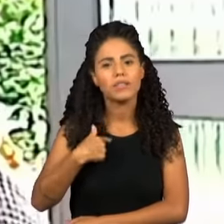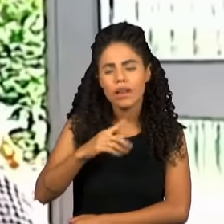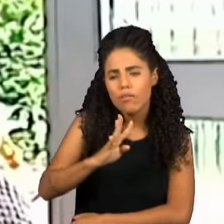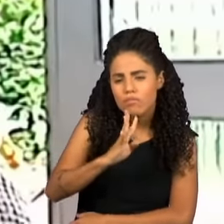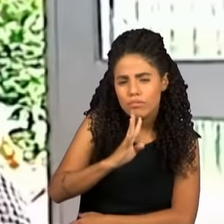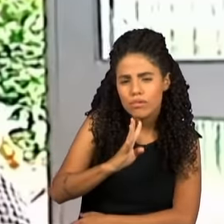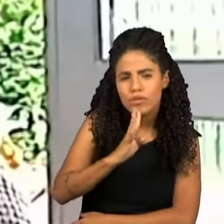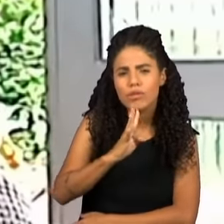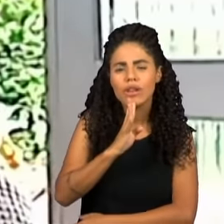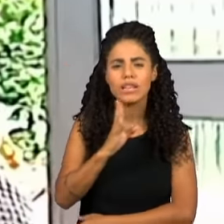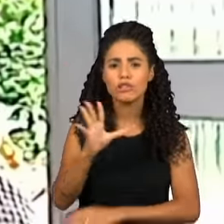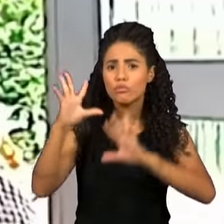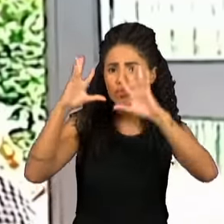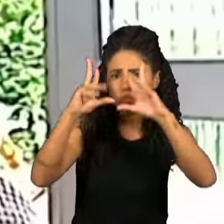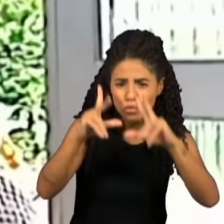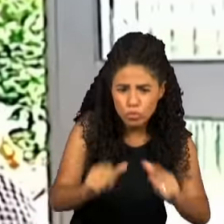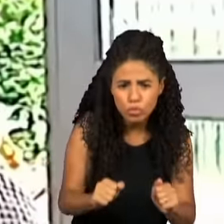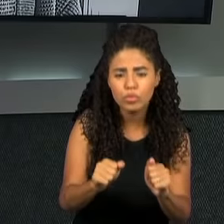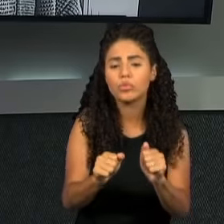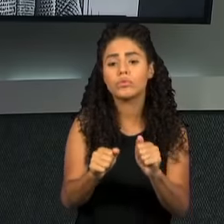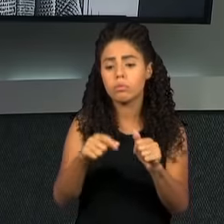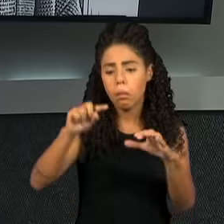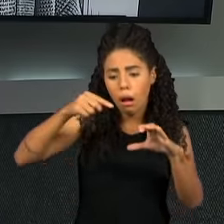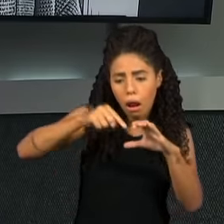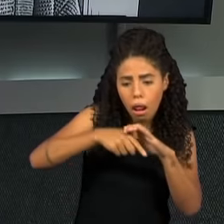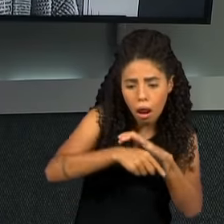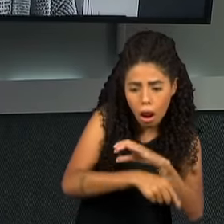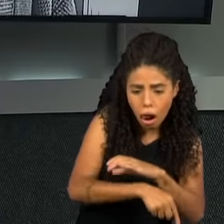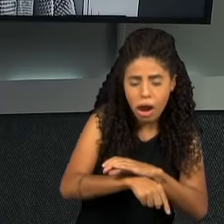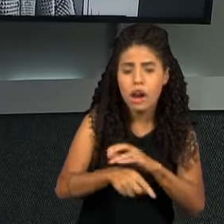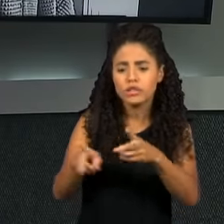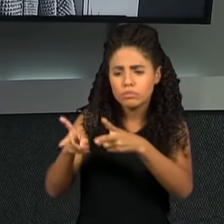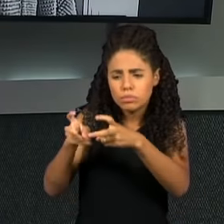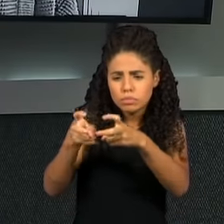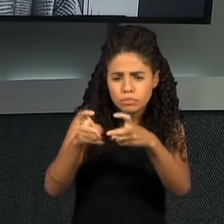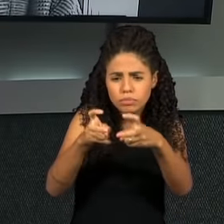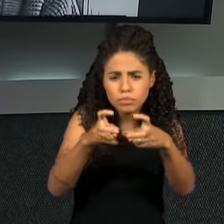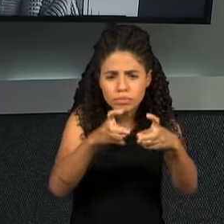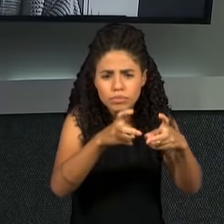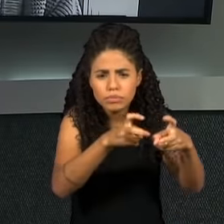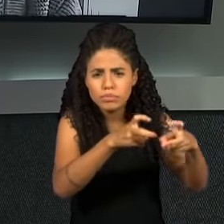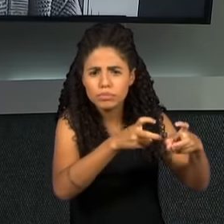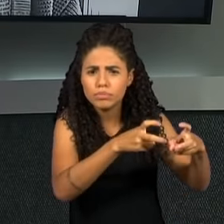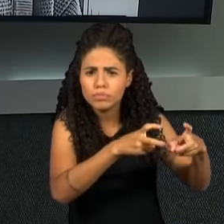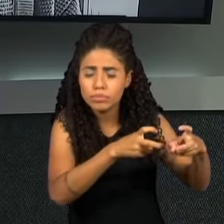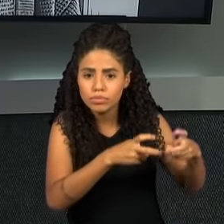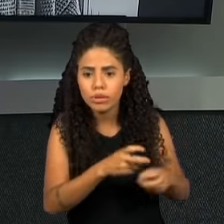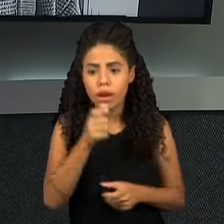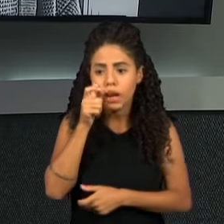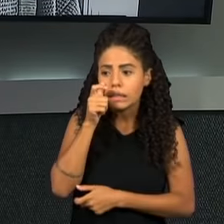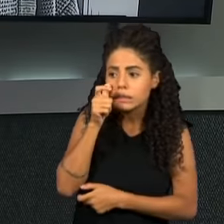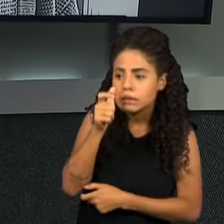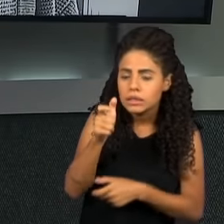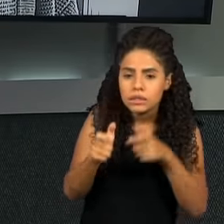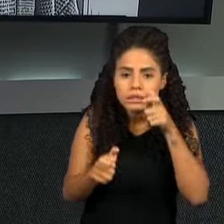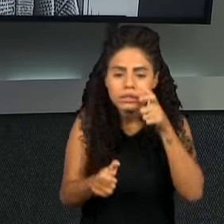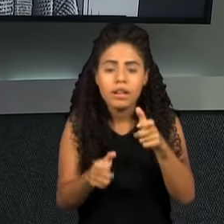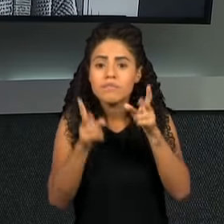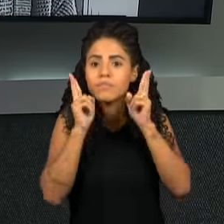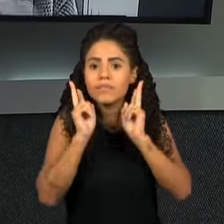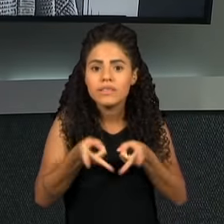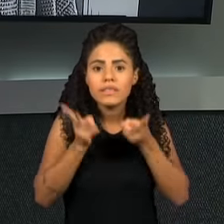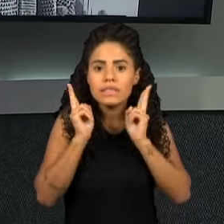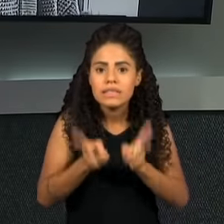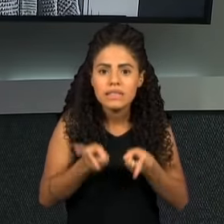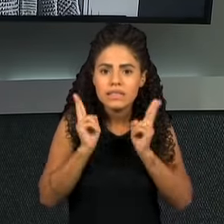conhecendo bastante gente da área e cada vez mais é algo que eu tenho me interessado mais, né? De